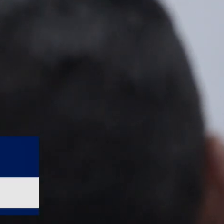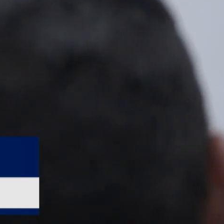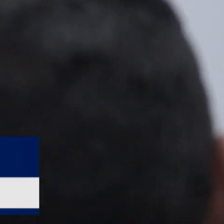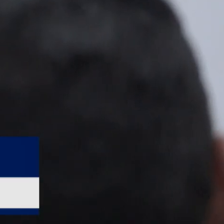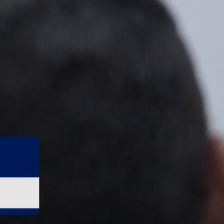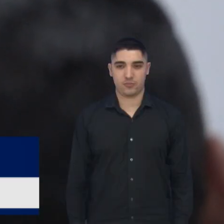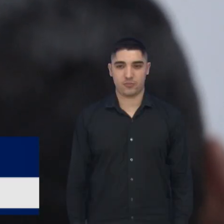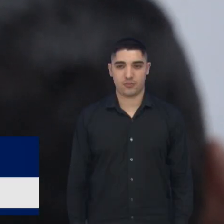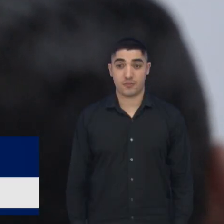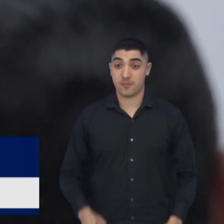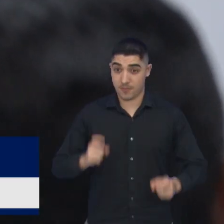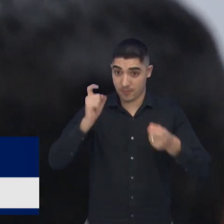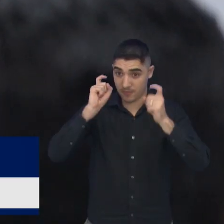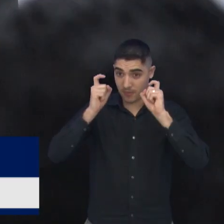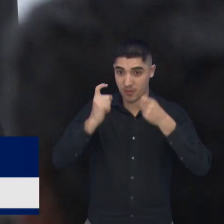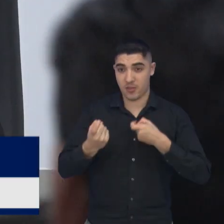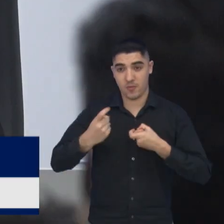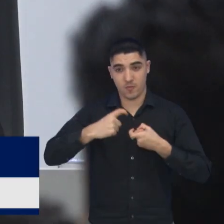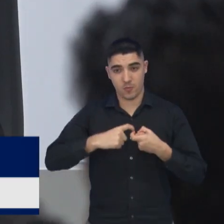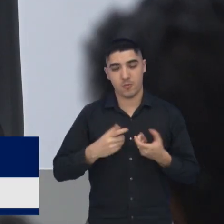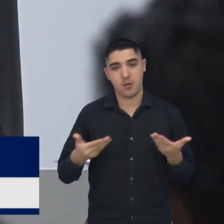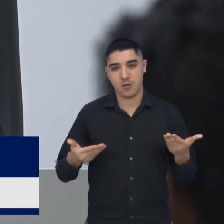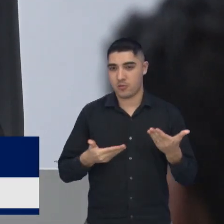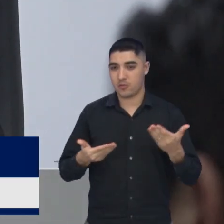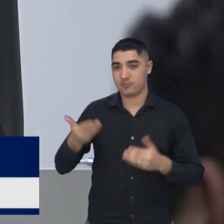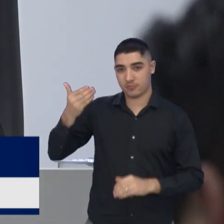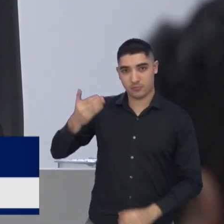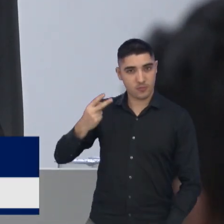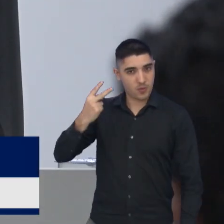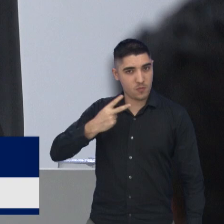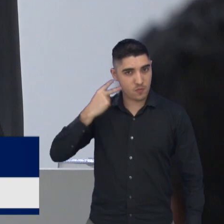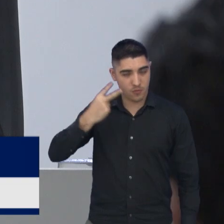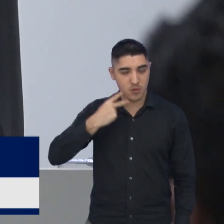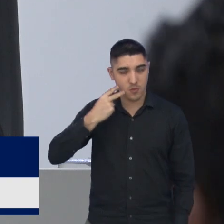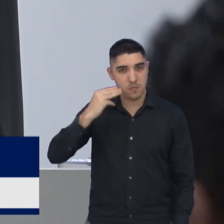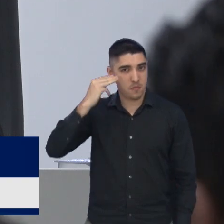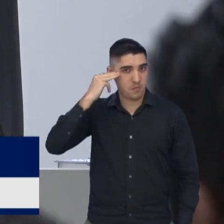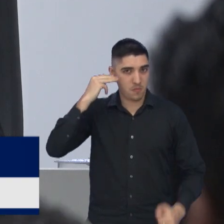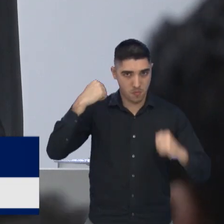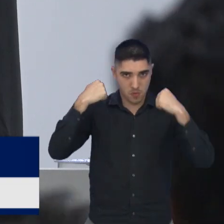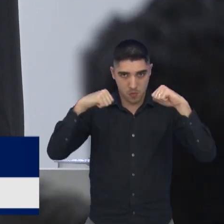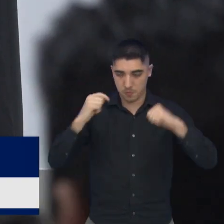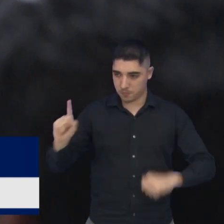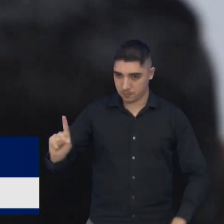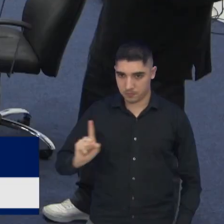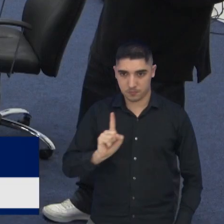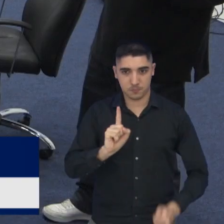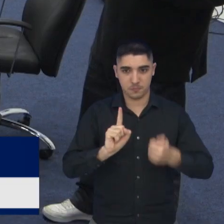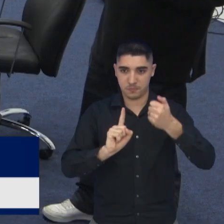Reaberta a presidente de sessão, com a palavra o vereador Marcão da Academia.